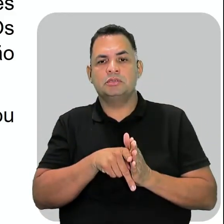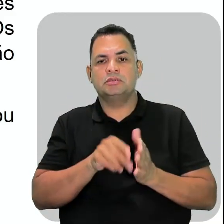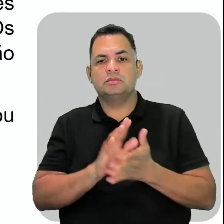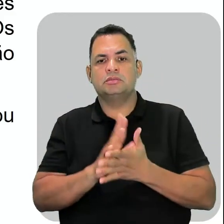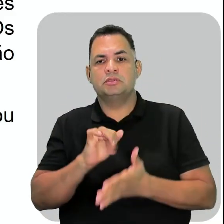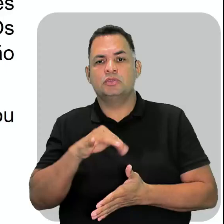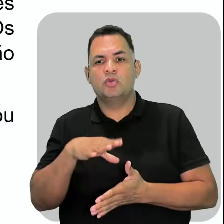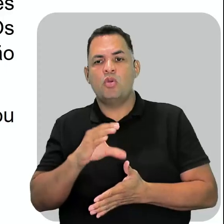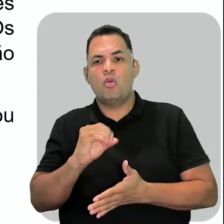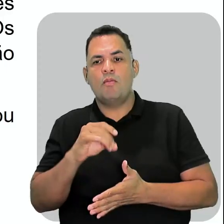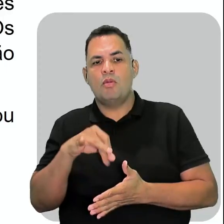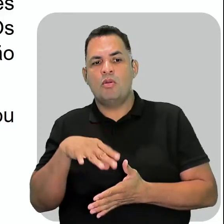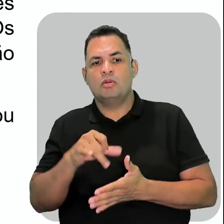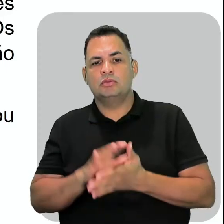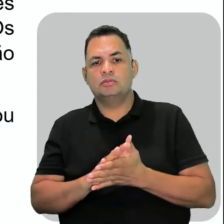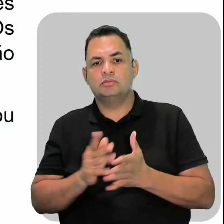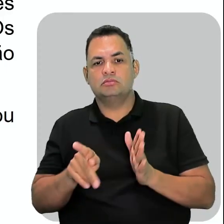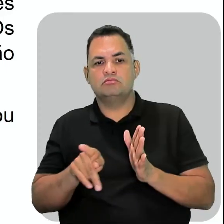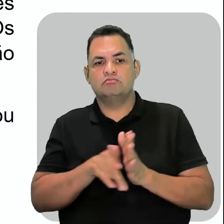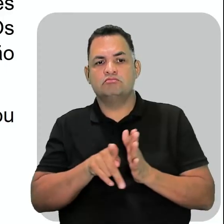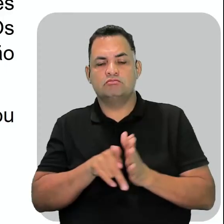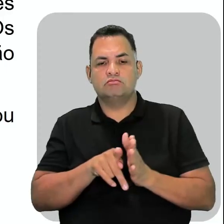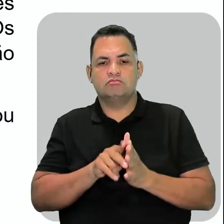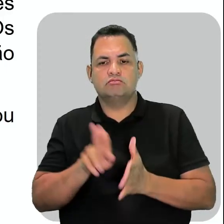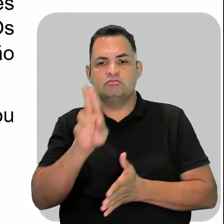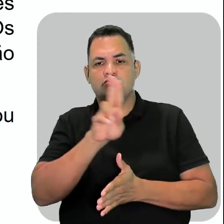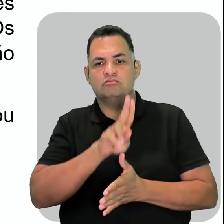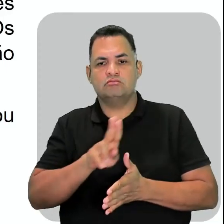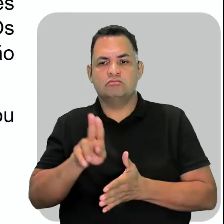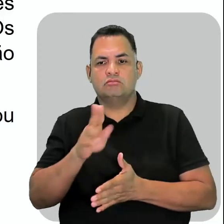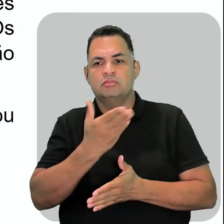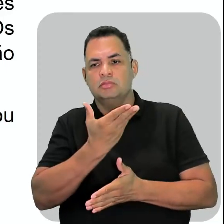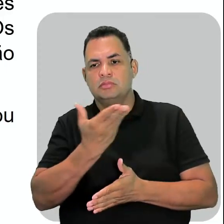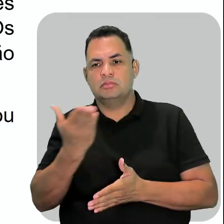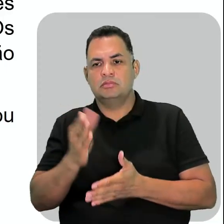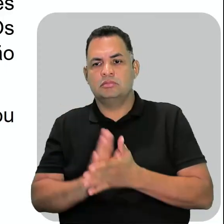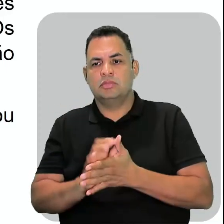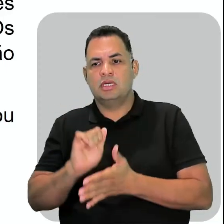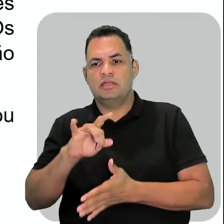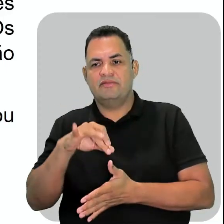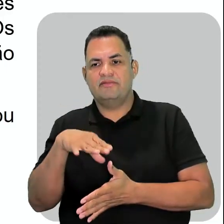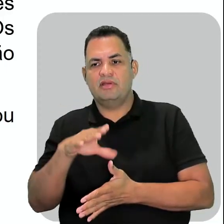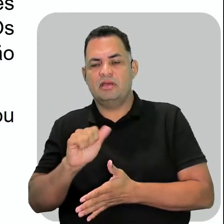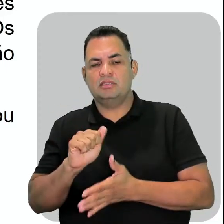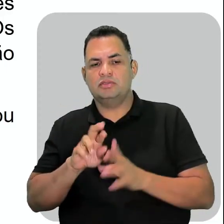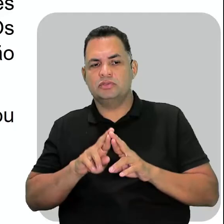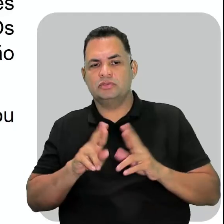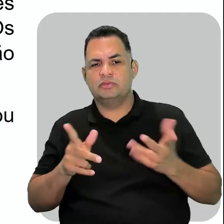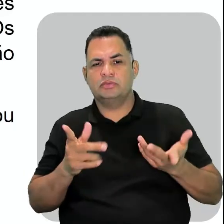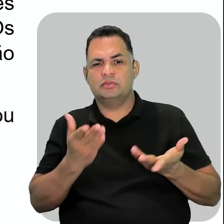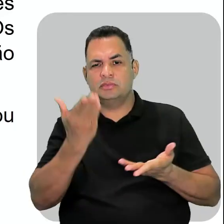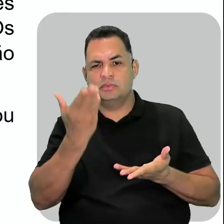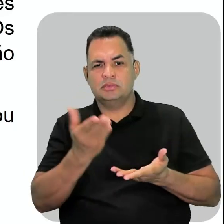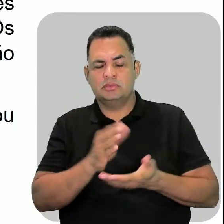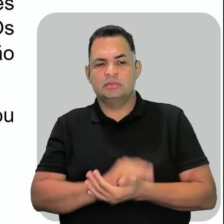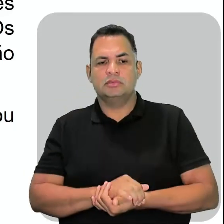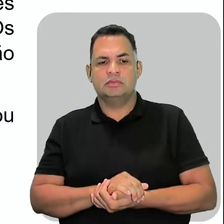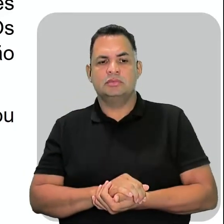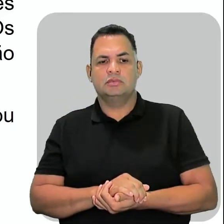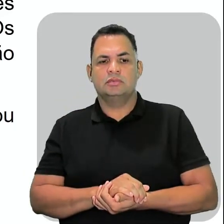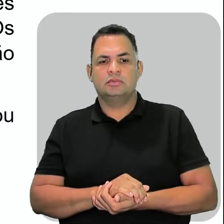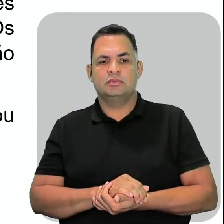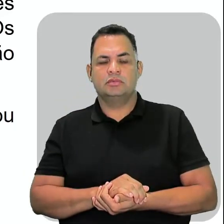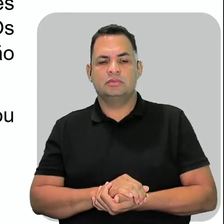As propriedades de aplicação dos nitros compostos alifáticos são bem diferentes em relação aos